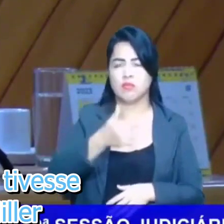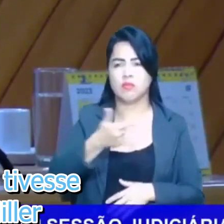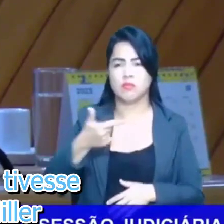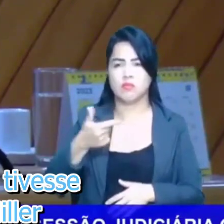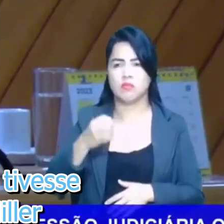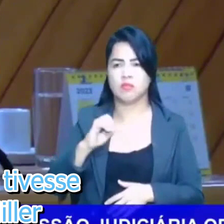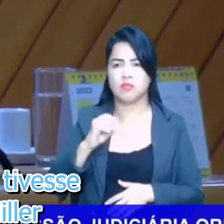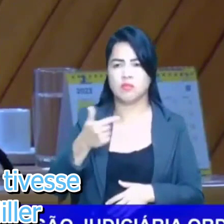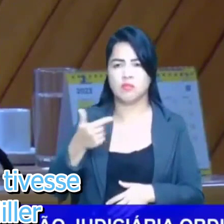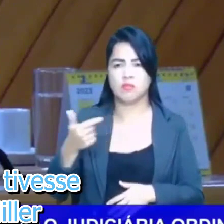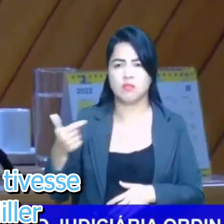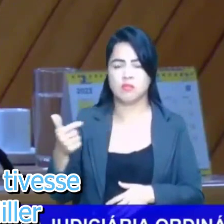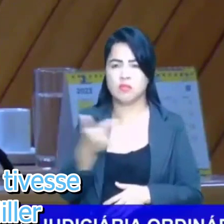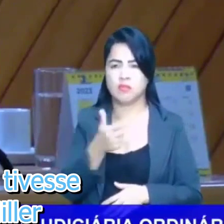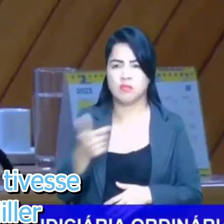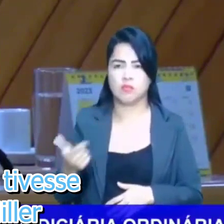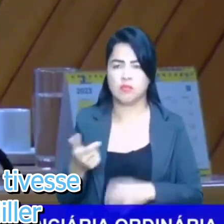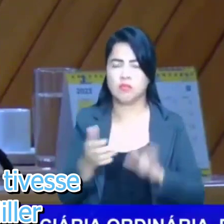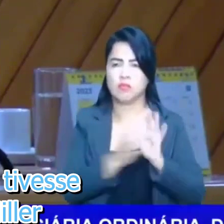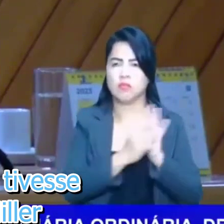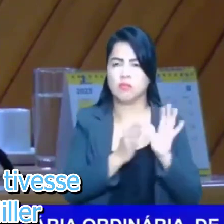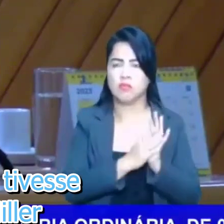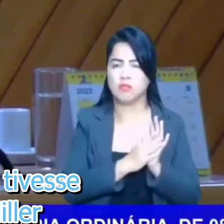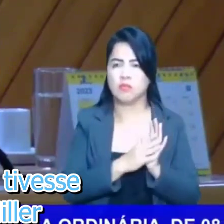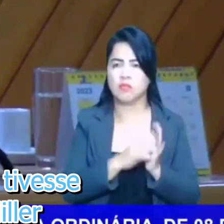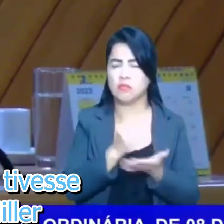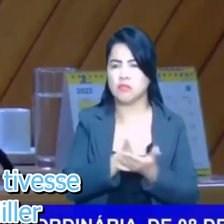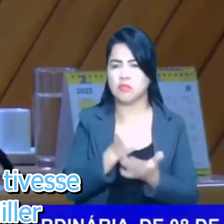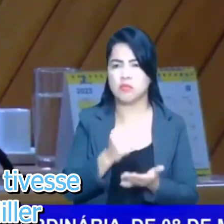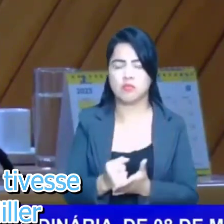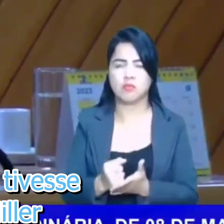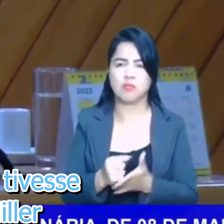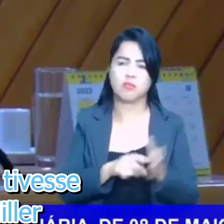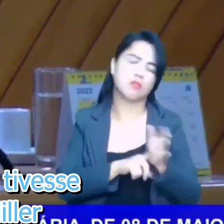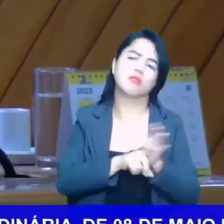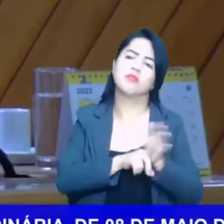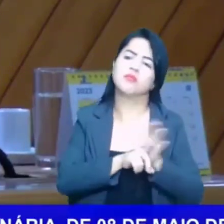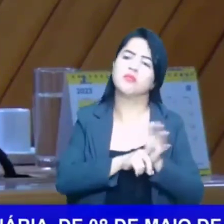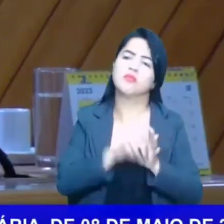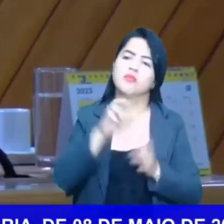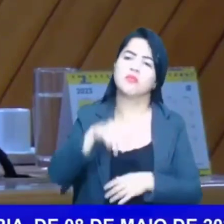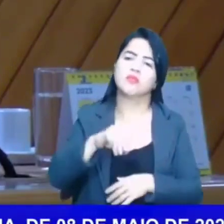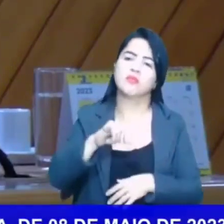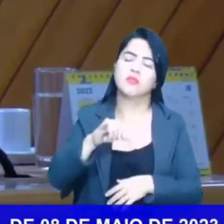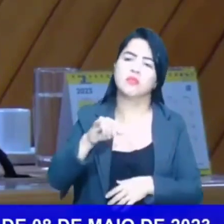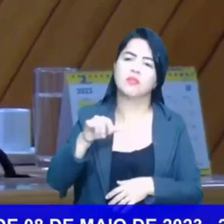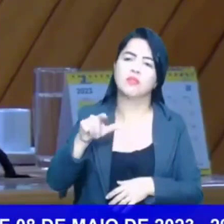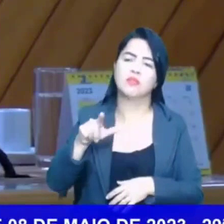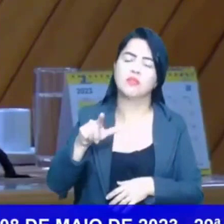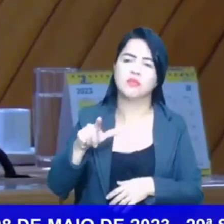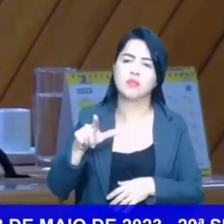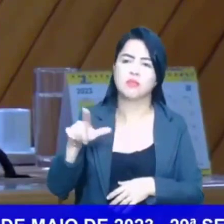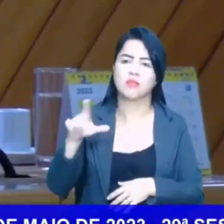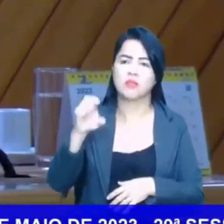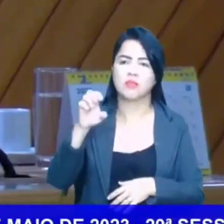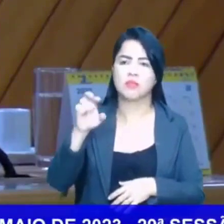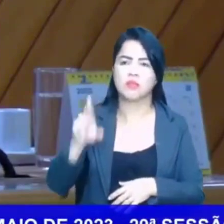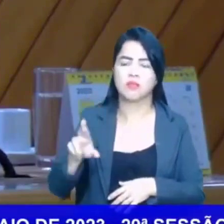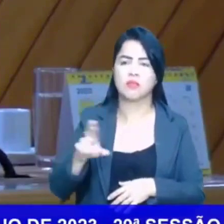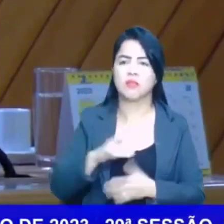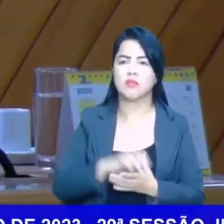15/9/22, sem que tivesse havido registro de contratos investigados com a Miller, a demonstrar a